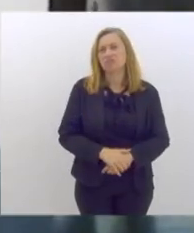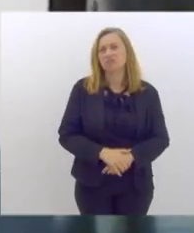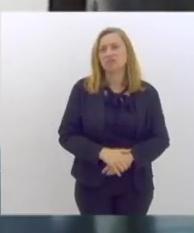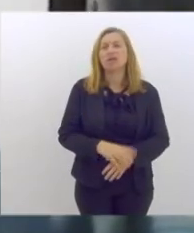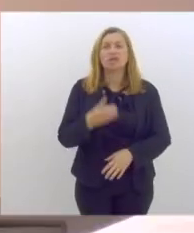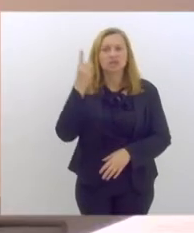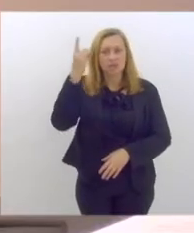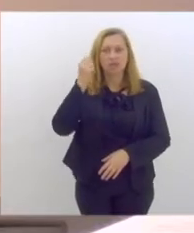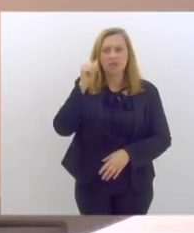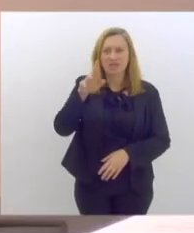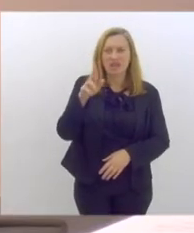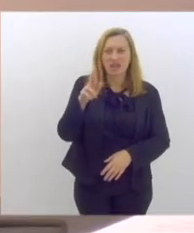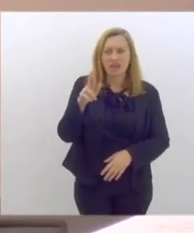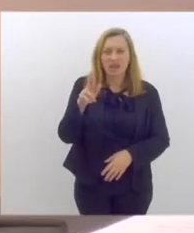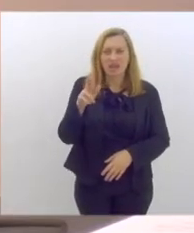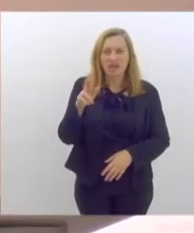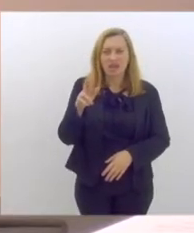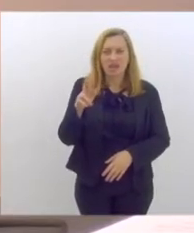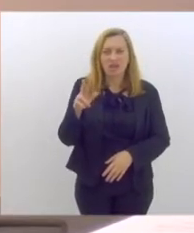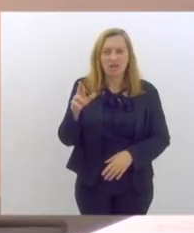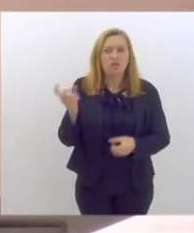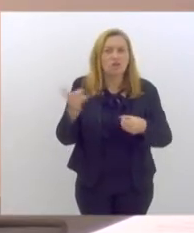Deputado Bacelar